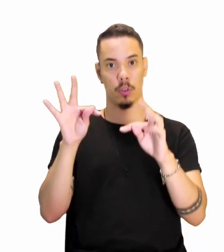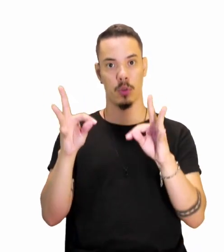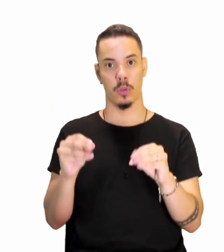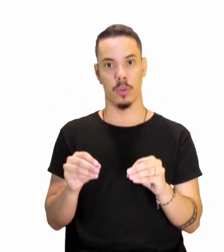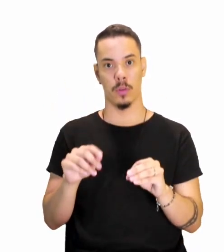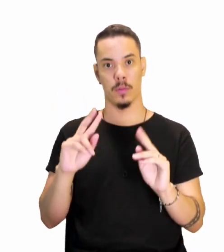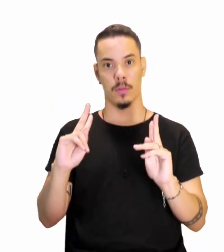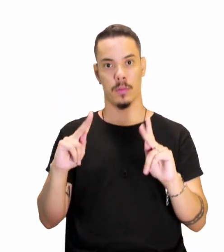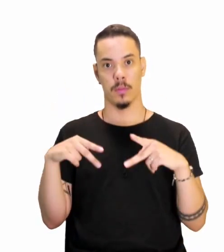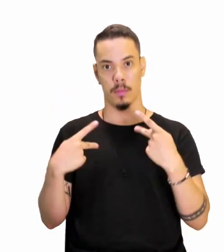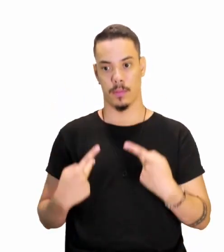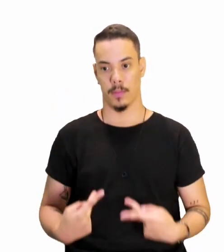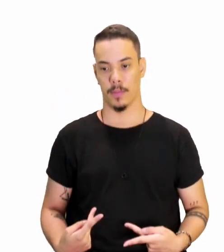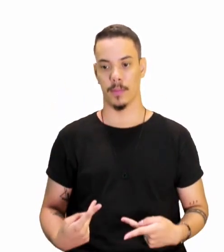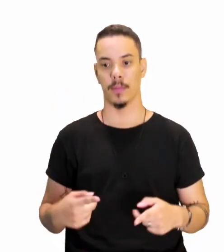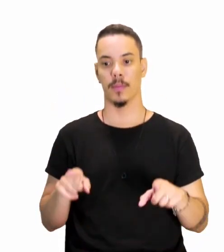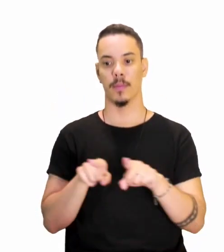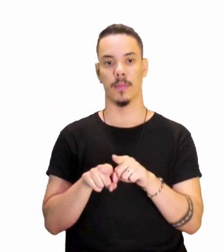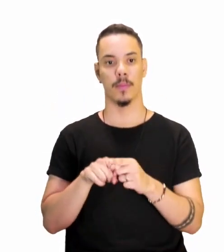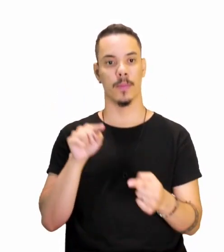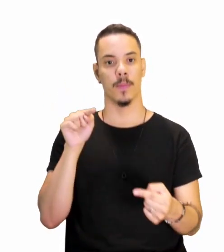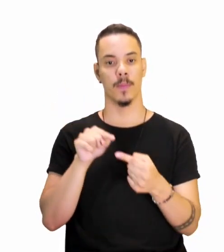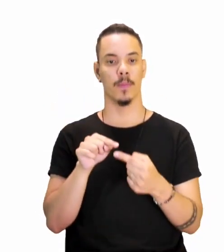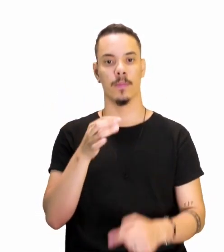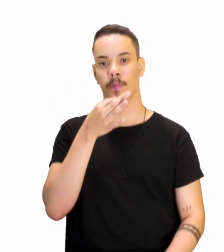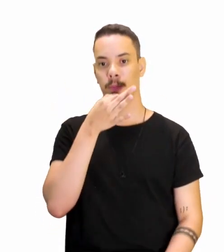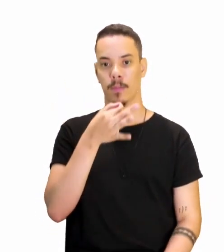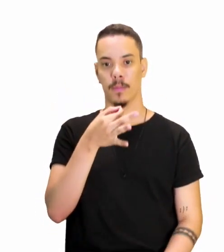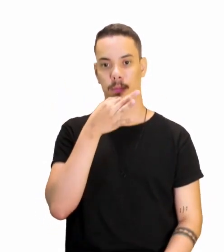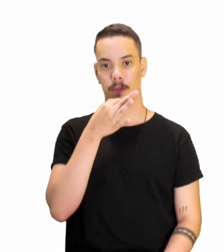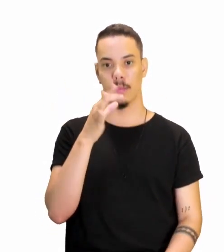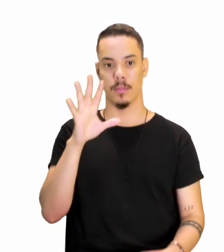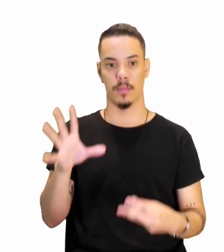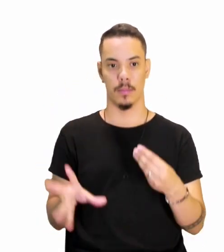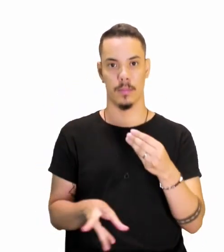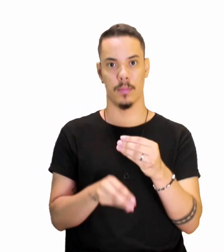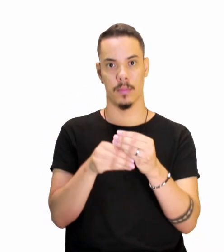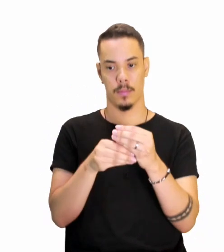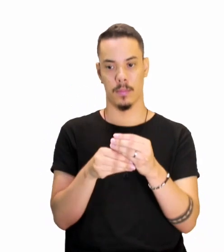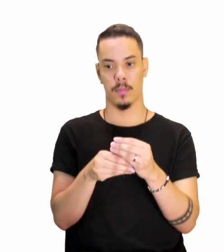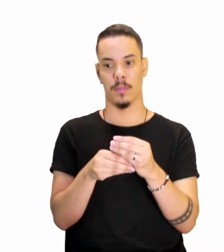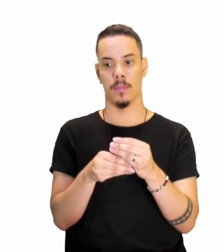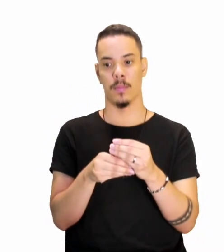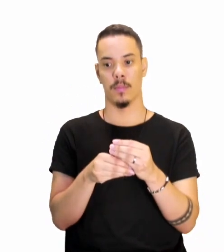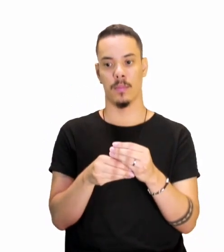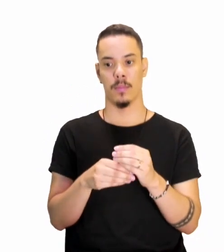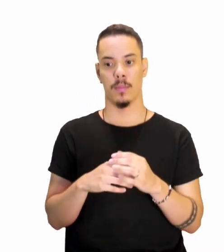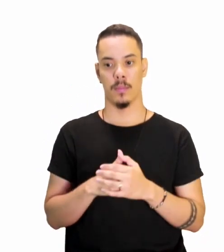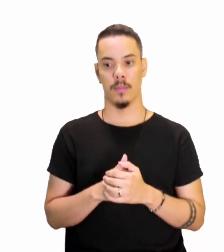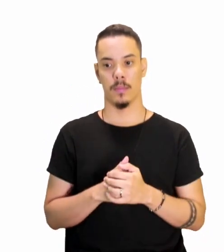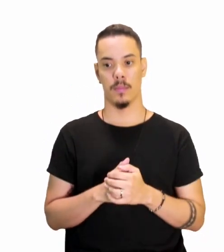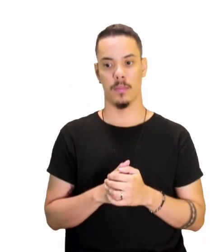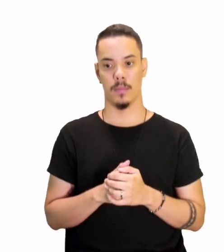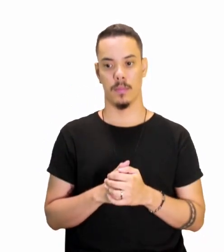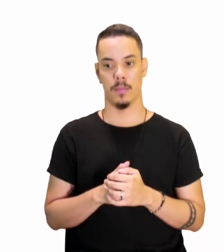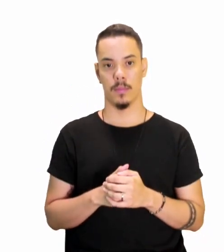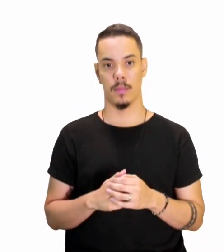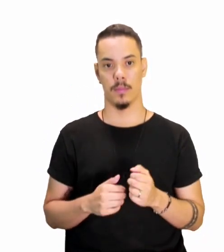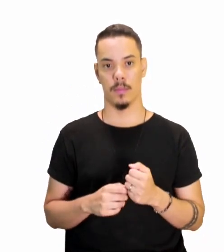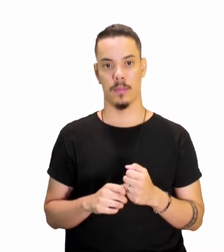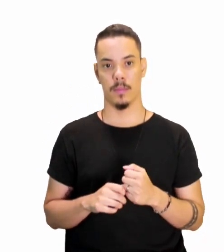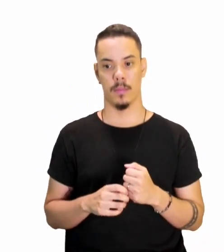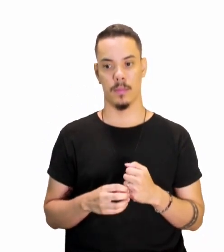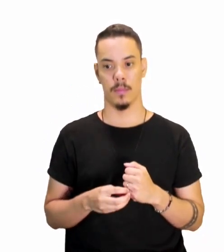seres. Sob o ponto de vista da composição, vamos colocar uma canetinha aqui, ok?